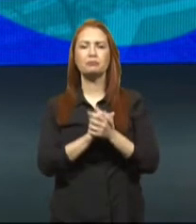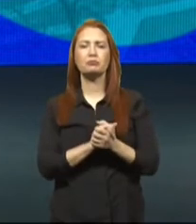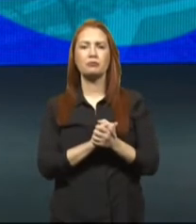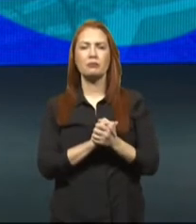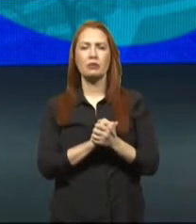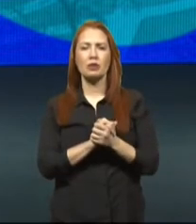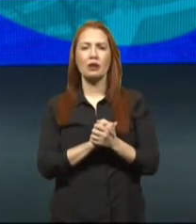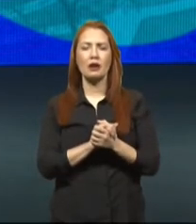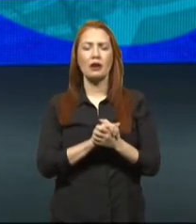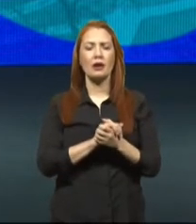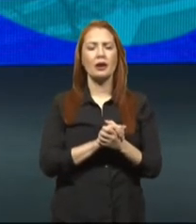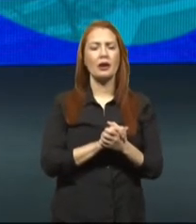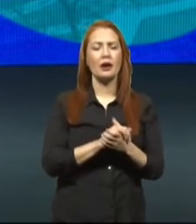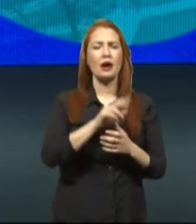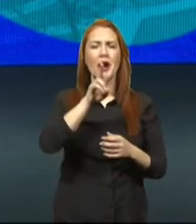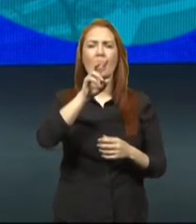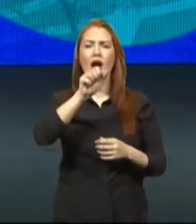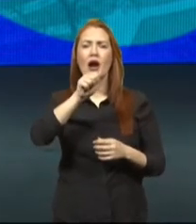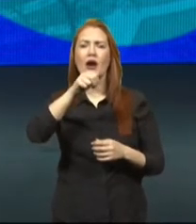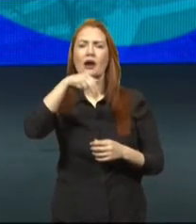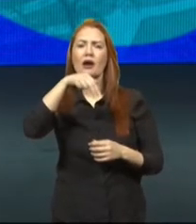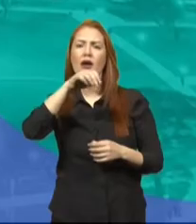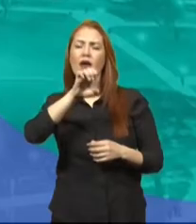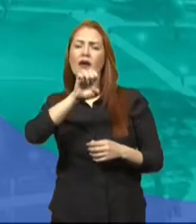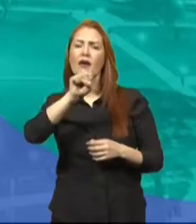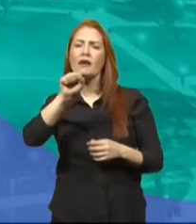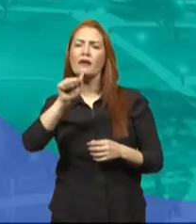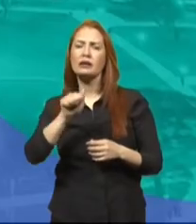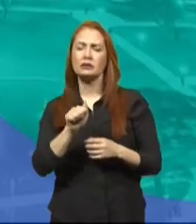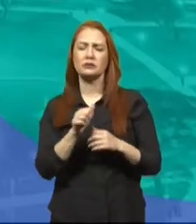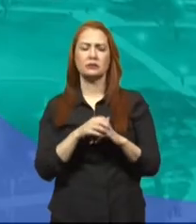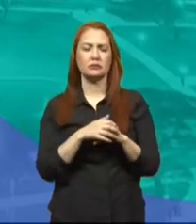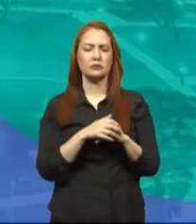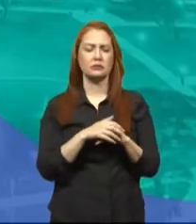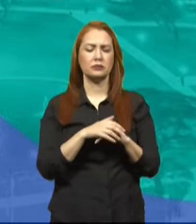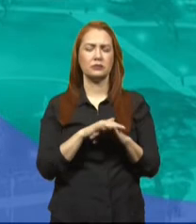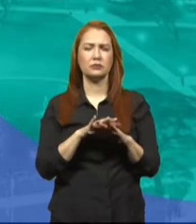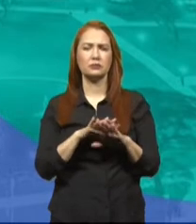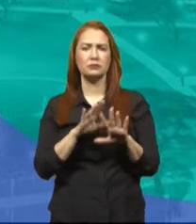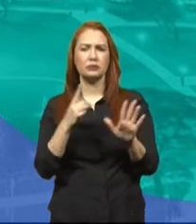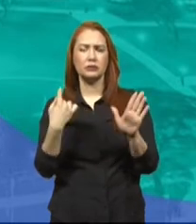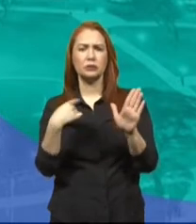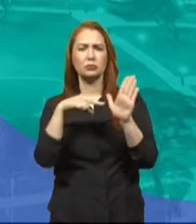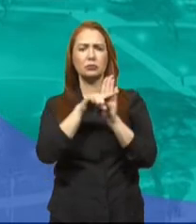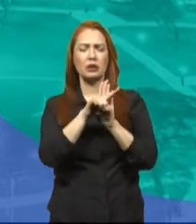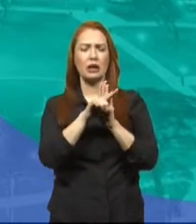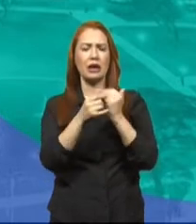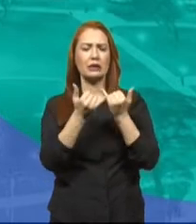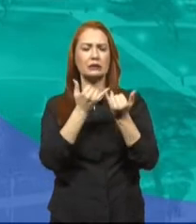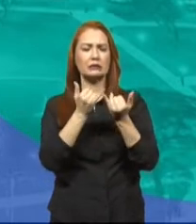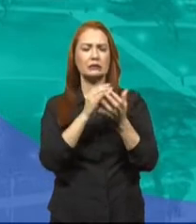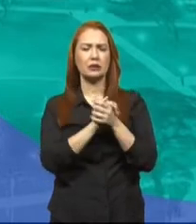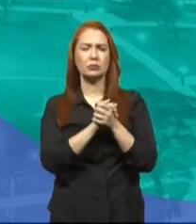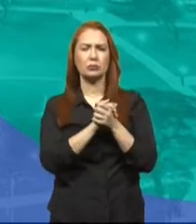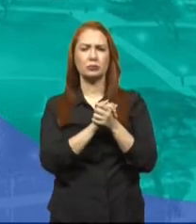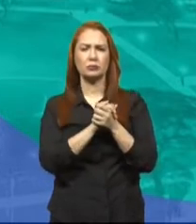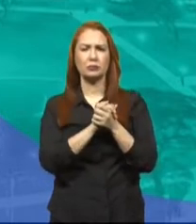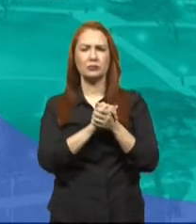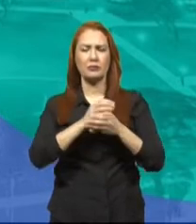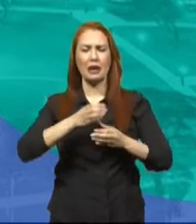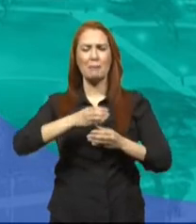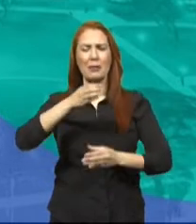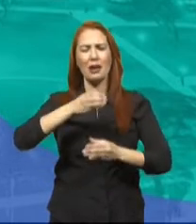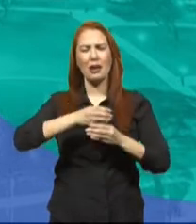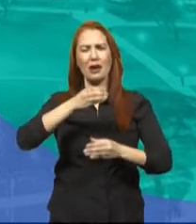permite, Vanessa, dentro disso que você está falando, ó, a embalagem de carne, o saquinho para embalar a